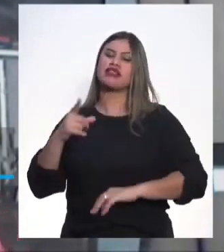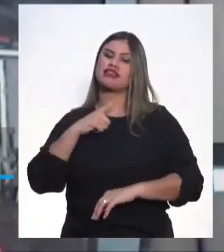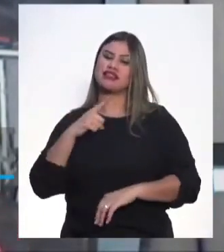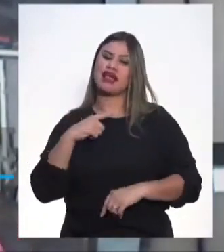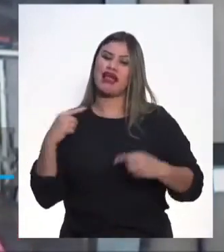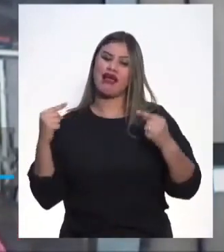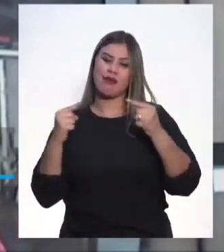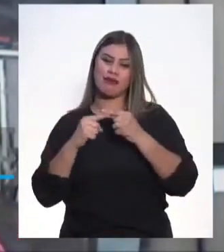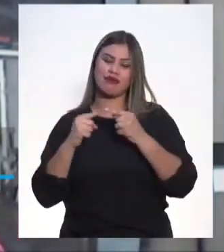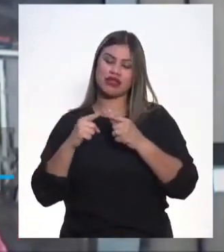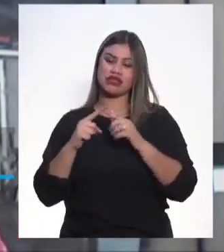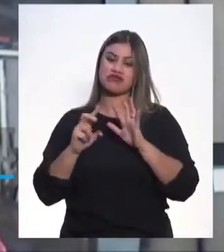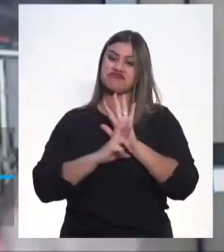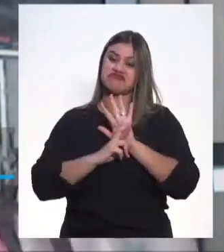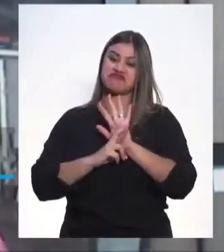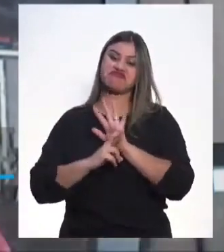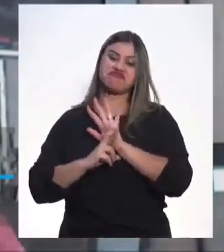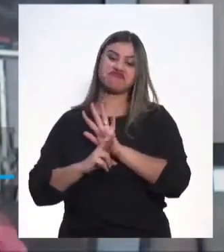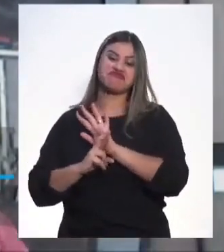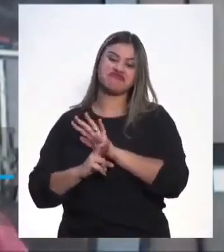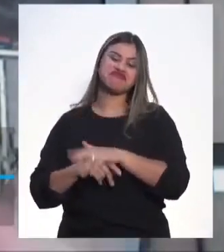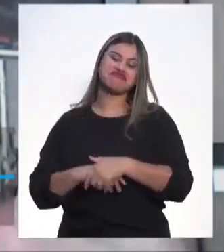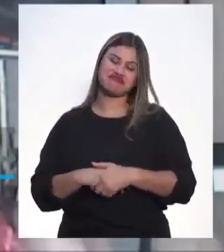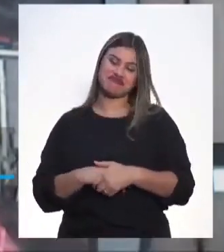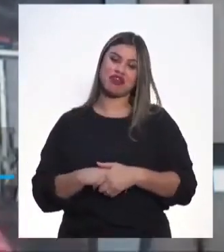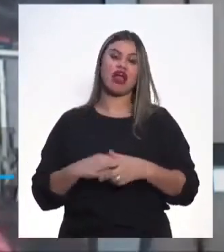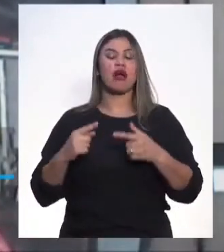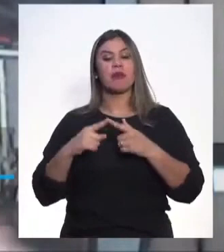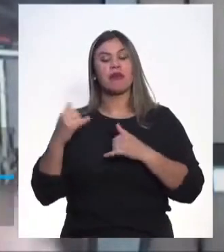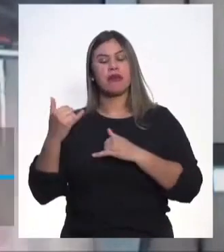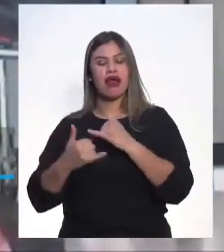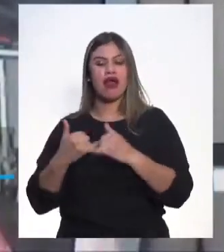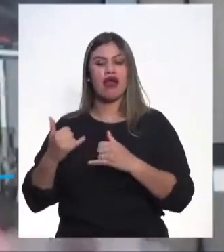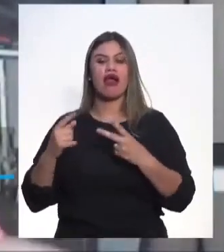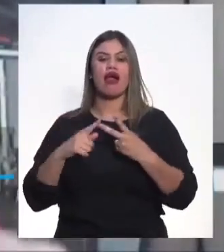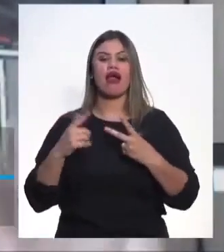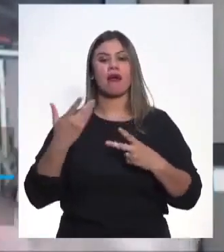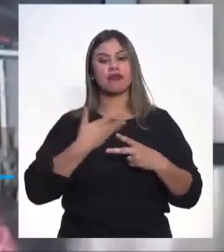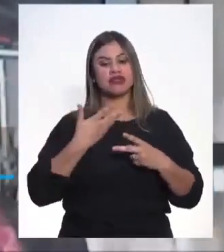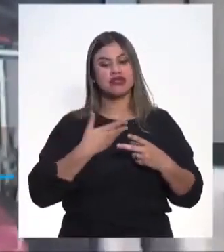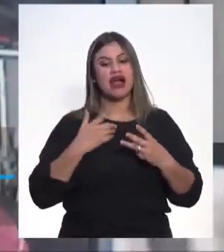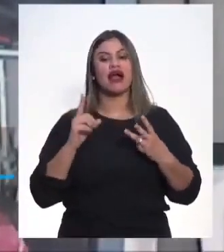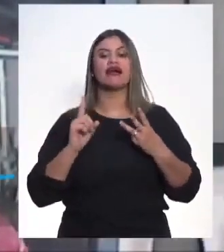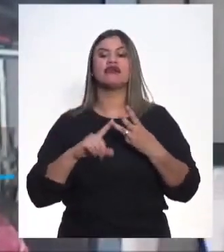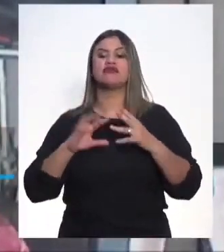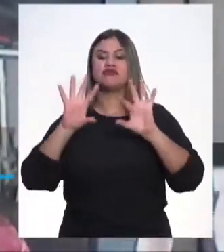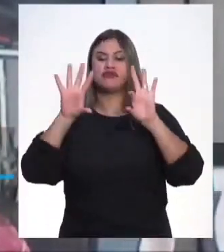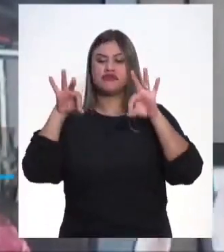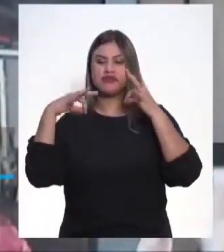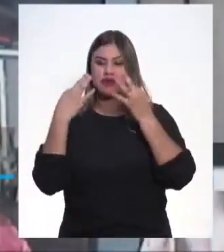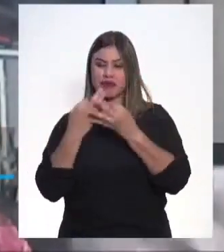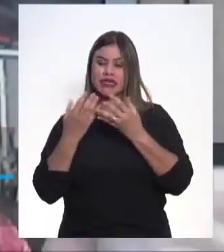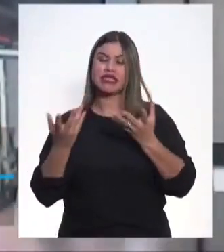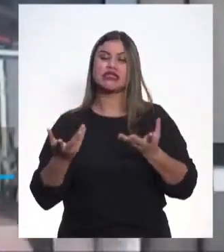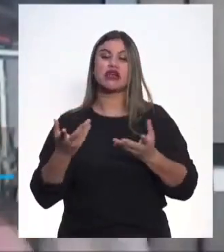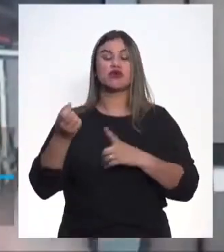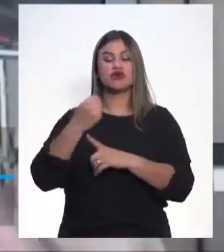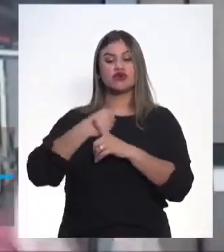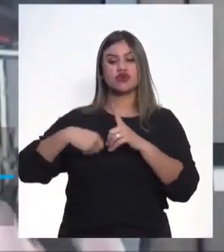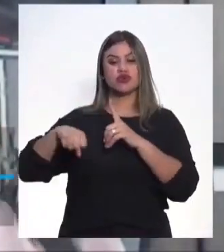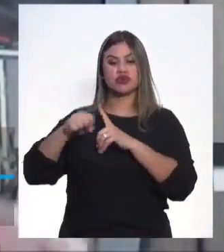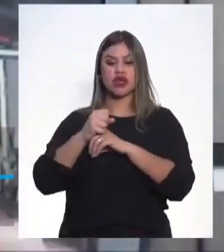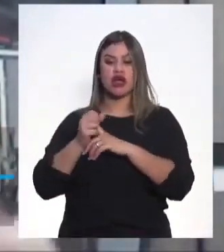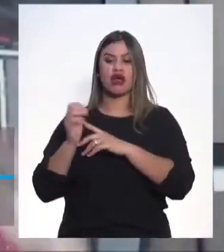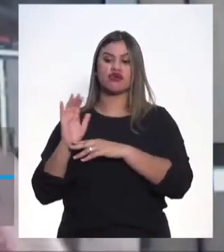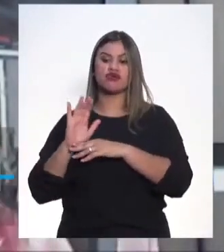por esses referenciais das brincadeiras, das amizades e da família. Então, a socialização primária